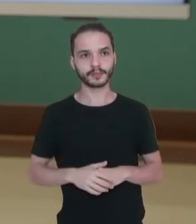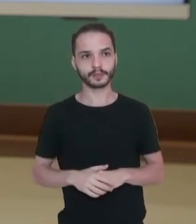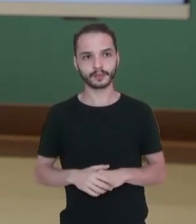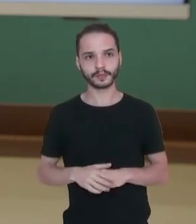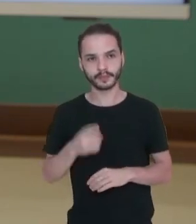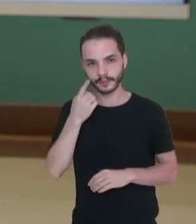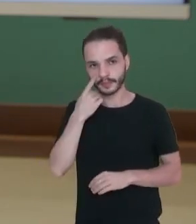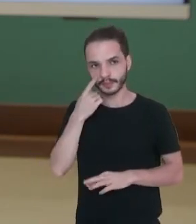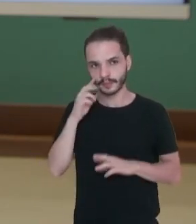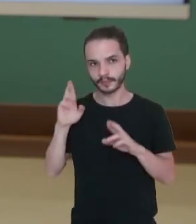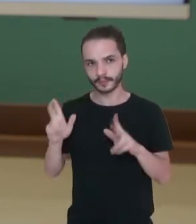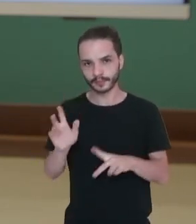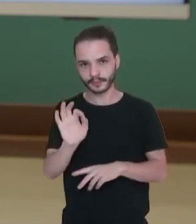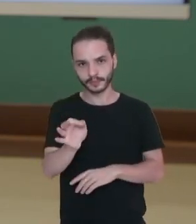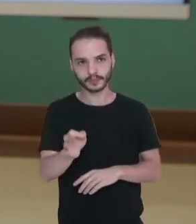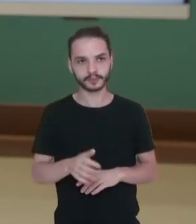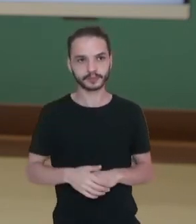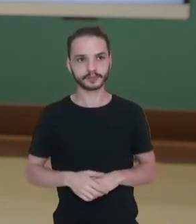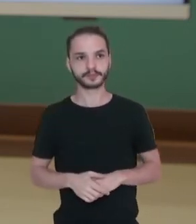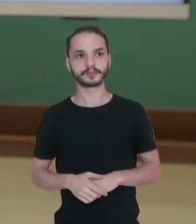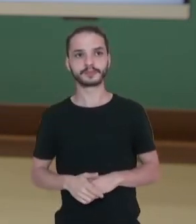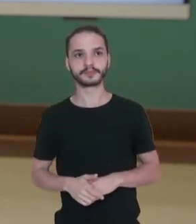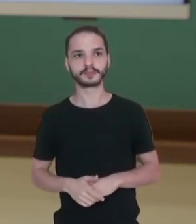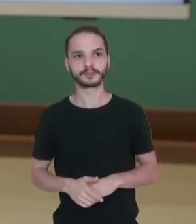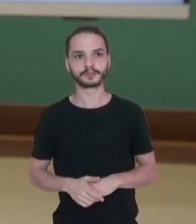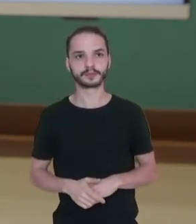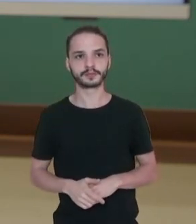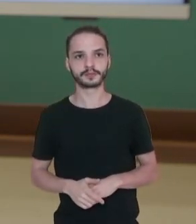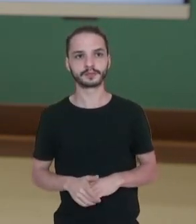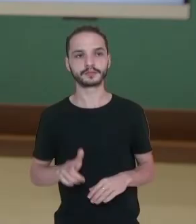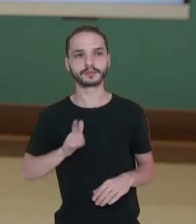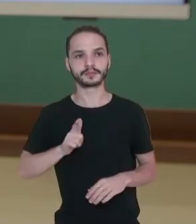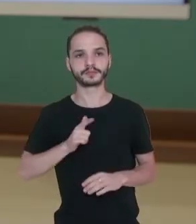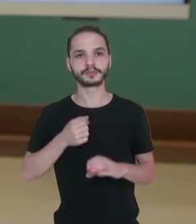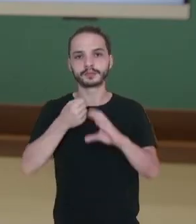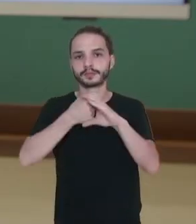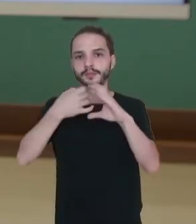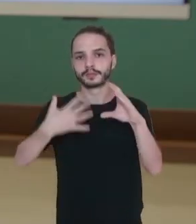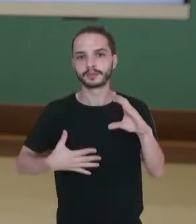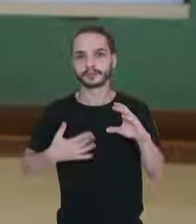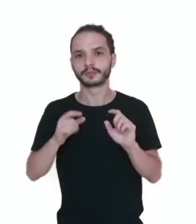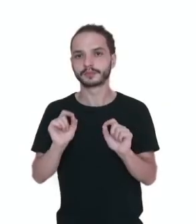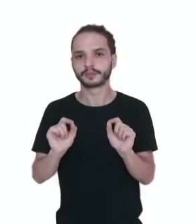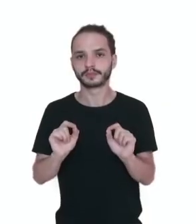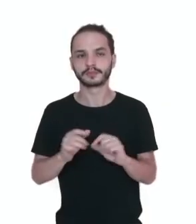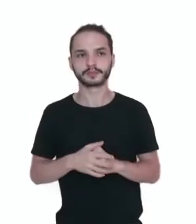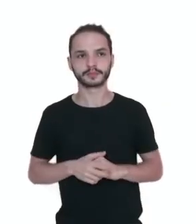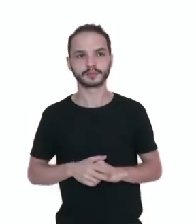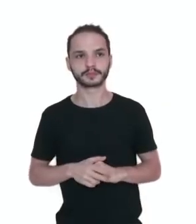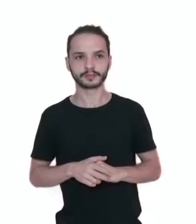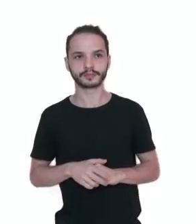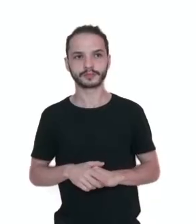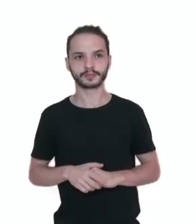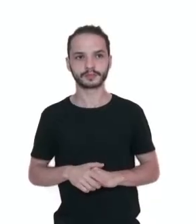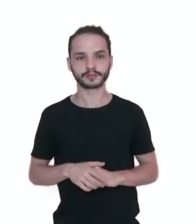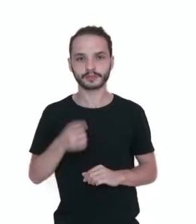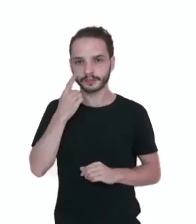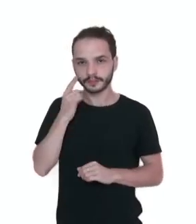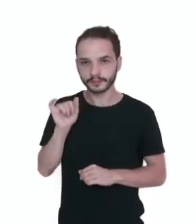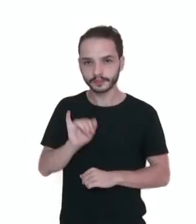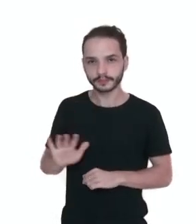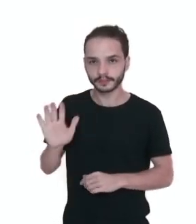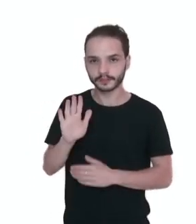visualizar as duas diferenças. E assim nós temos propriedades. A primeira propriedade, então, nós vemos aqui na figura,